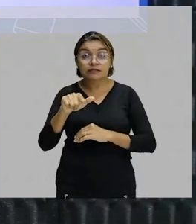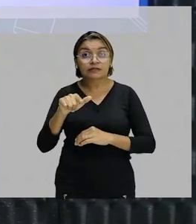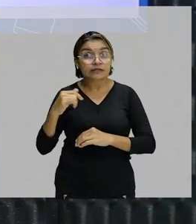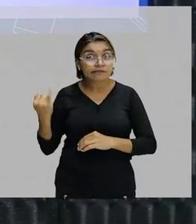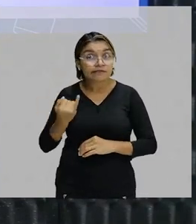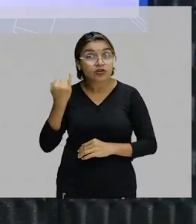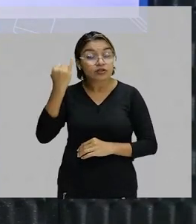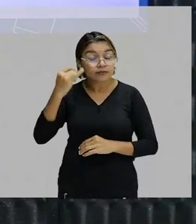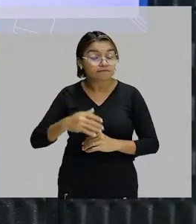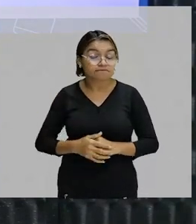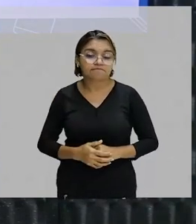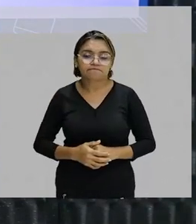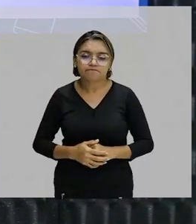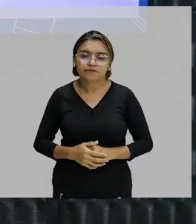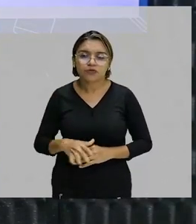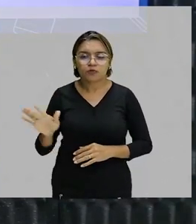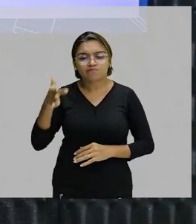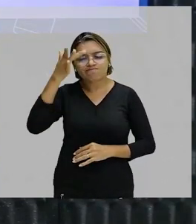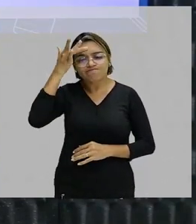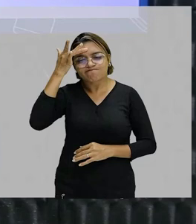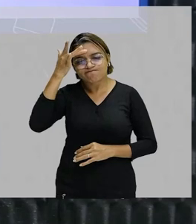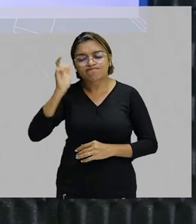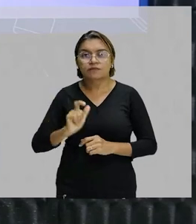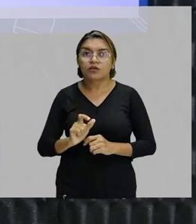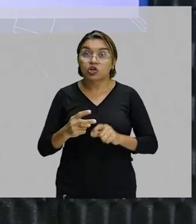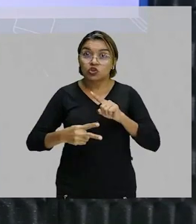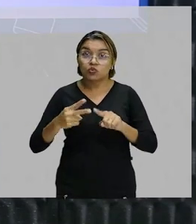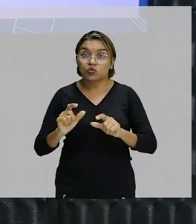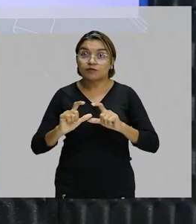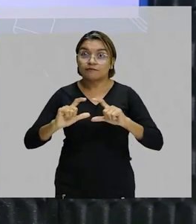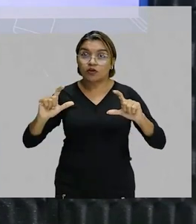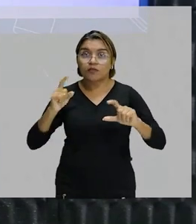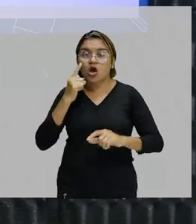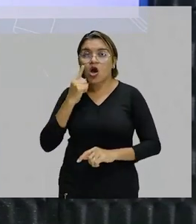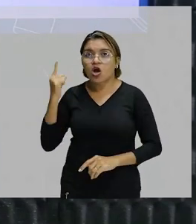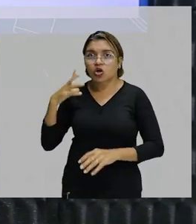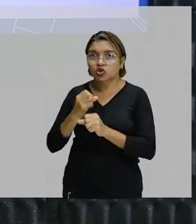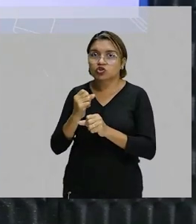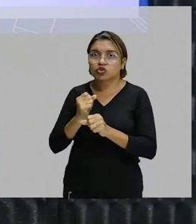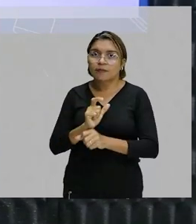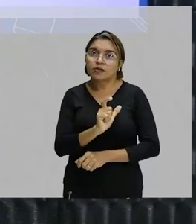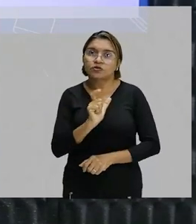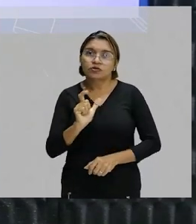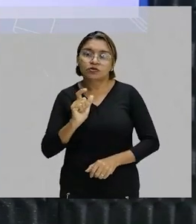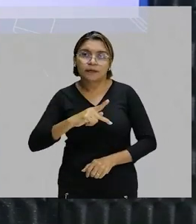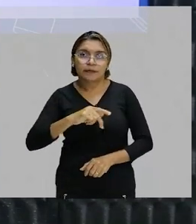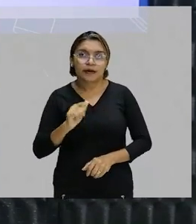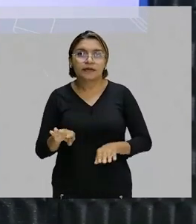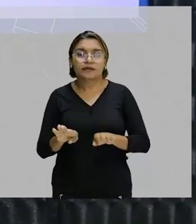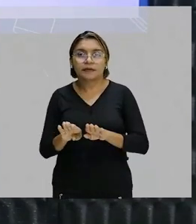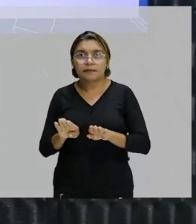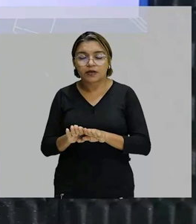importância tá então guarda no teu coração essas duas formulinhas soma do termos né de uma PA e termo Geral de